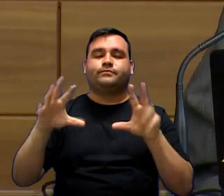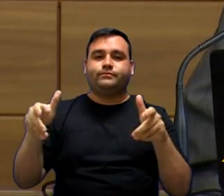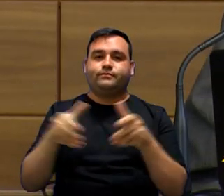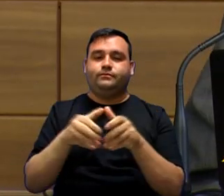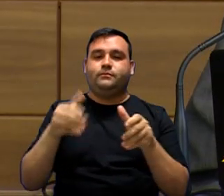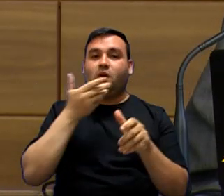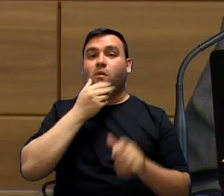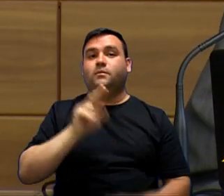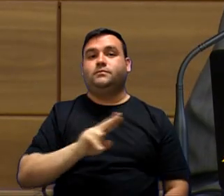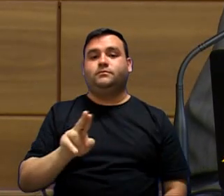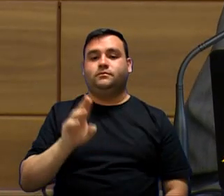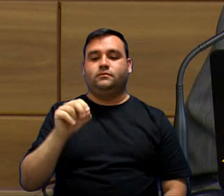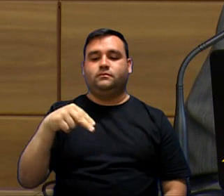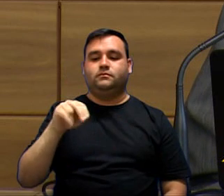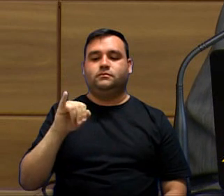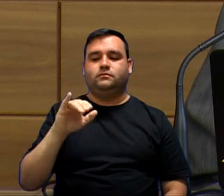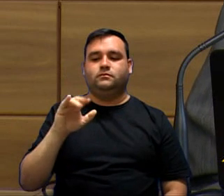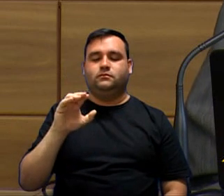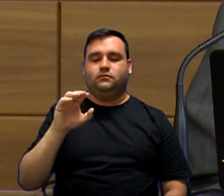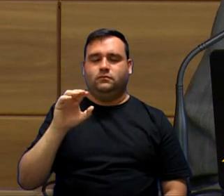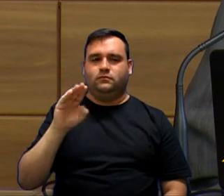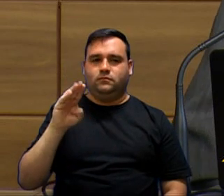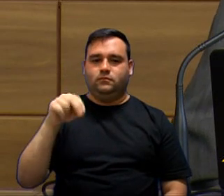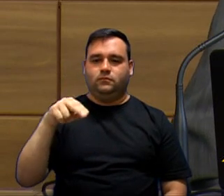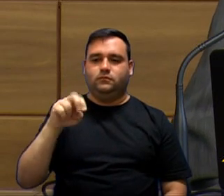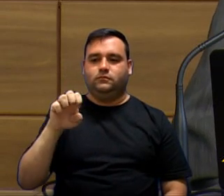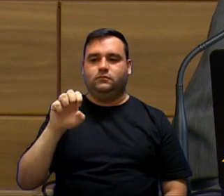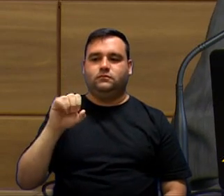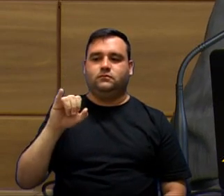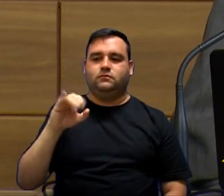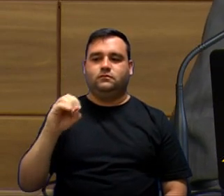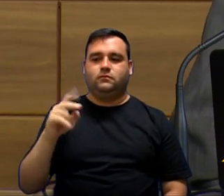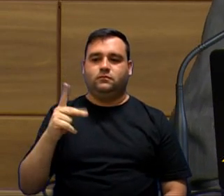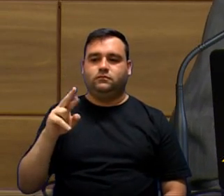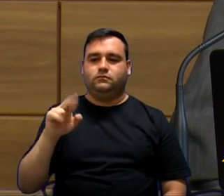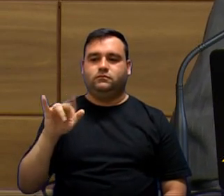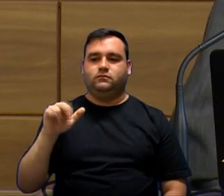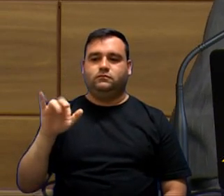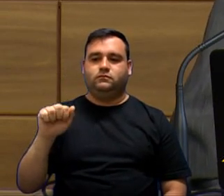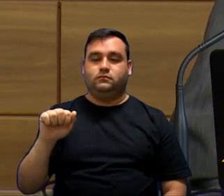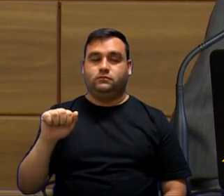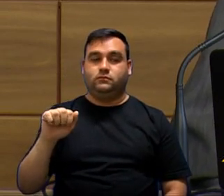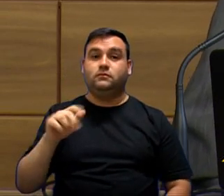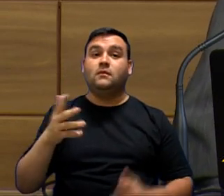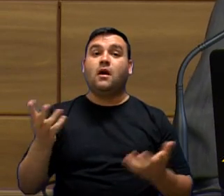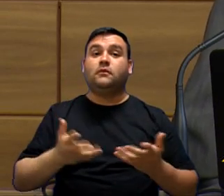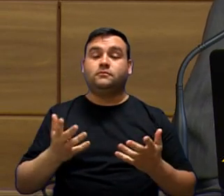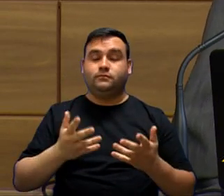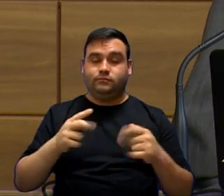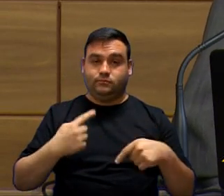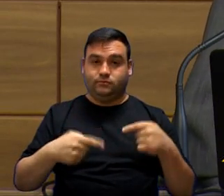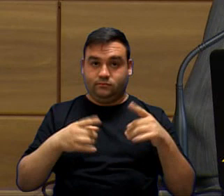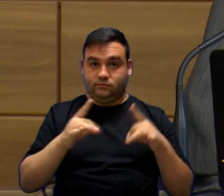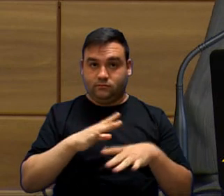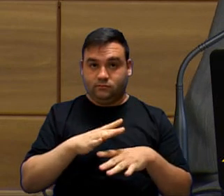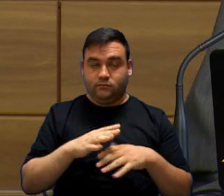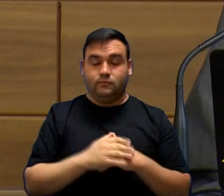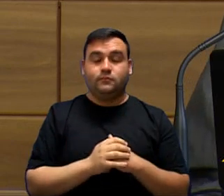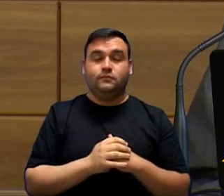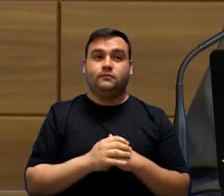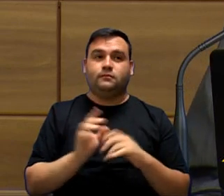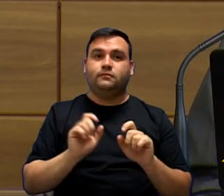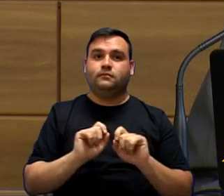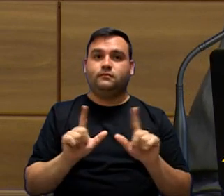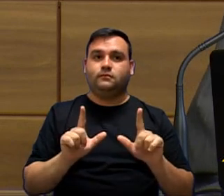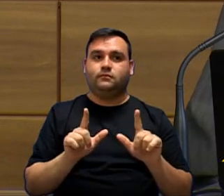comunitário ilustríssimo senhor Bonésio Pereira Chagas. Aberta a discussão. Cerrada a discussão. Pode